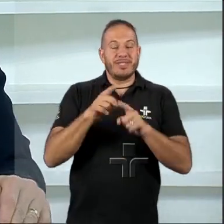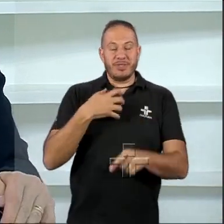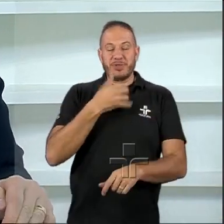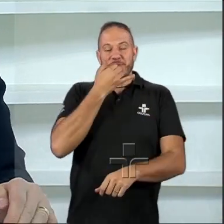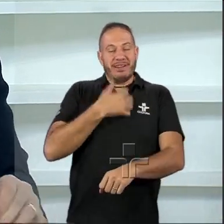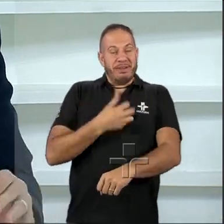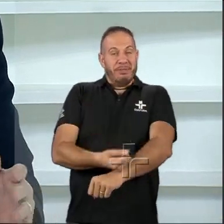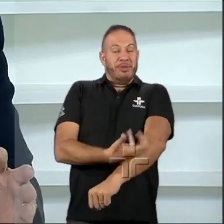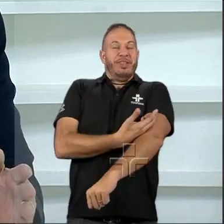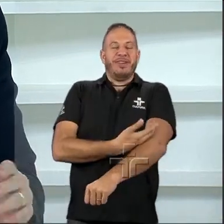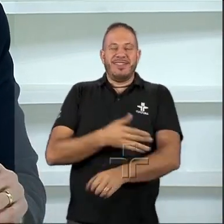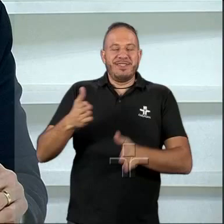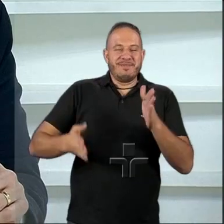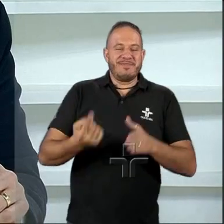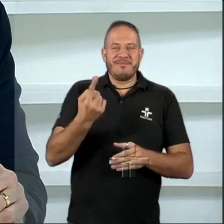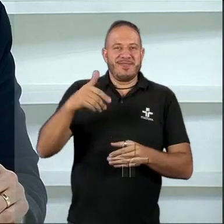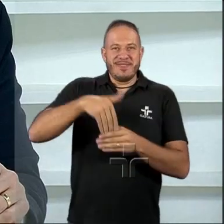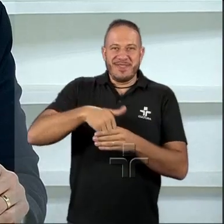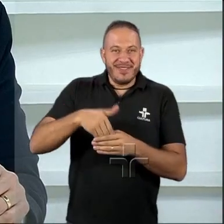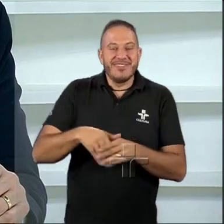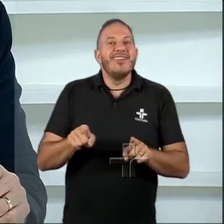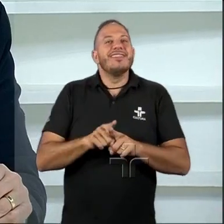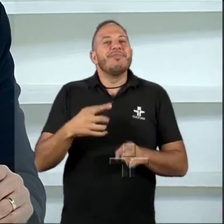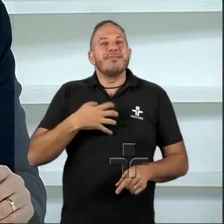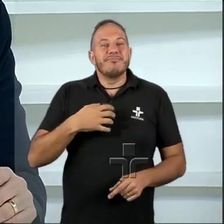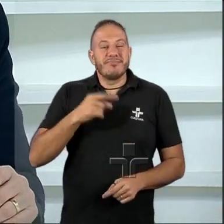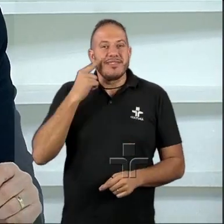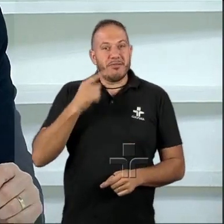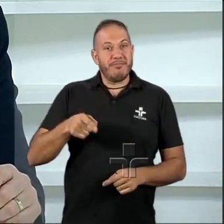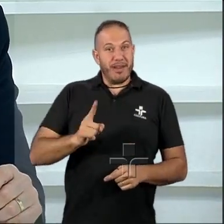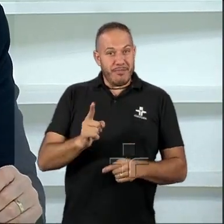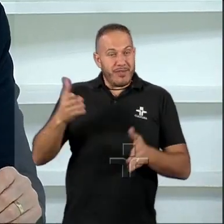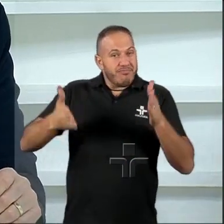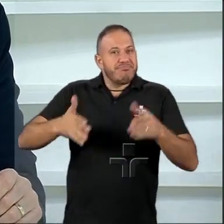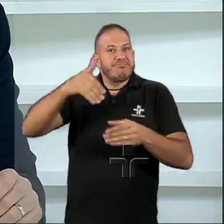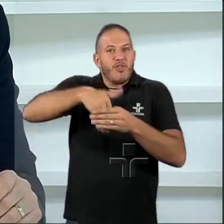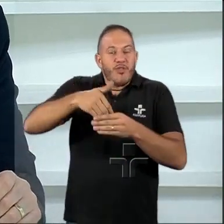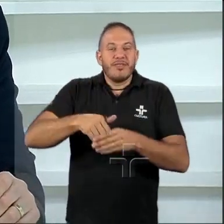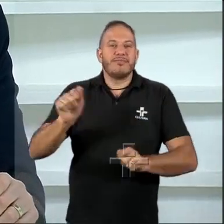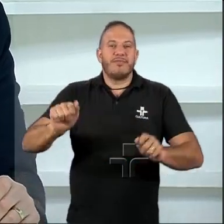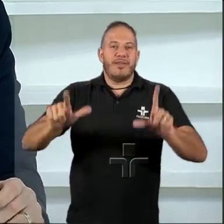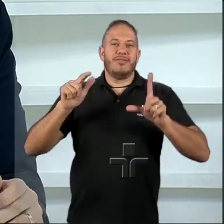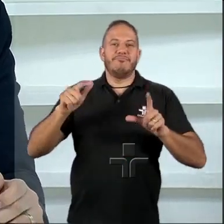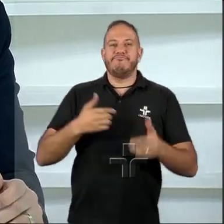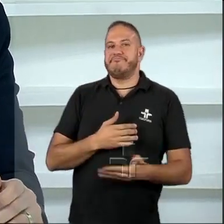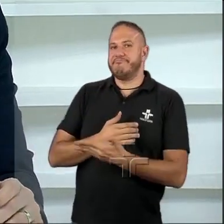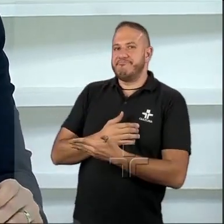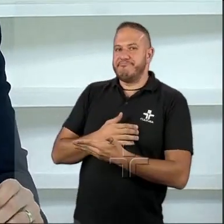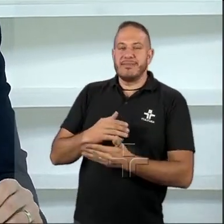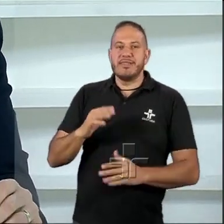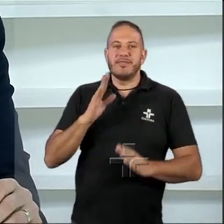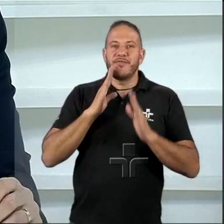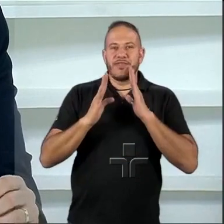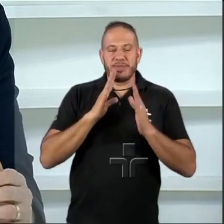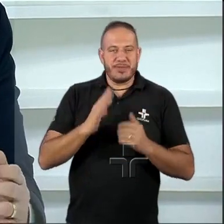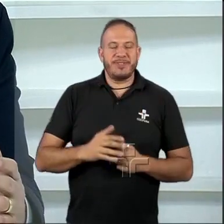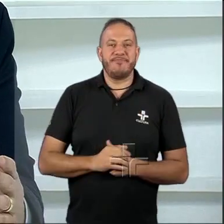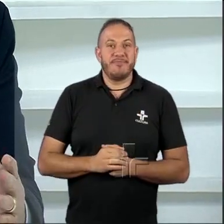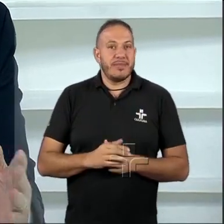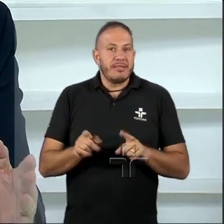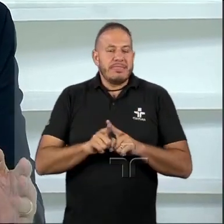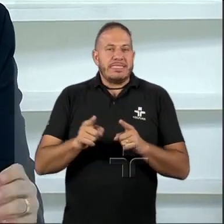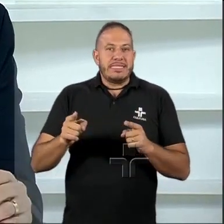do primeiro turno. Nosso canal no YouTube e pela nossa página no Facebook. Para debater